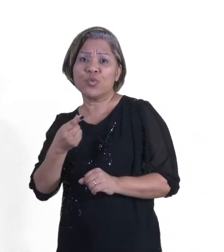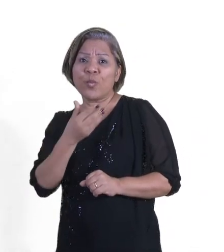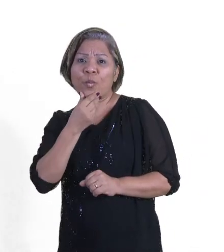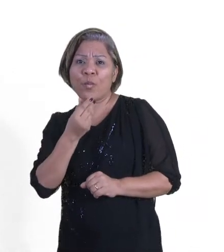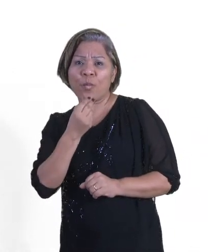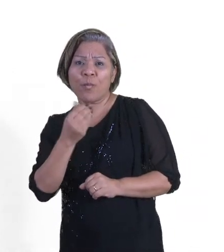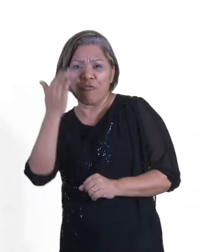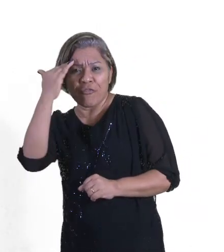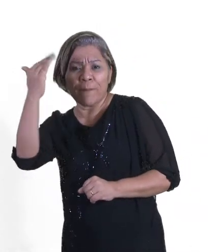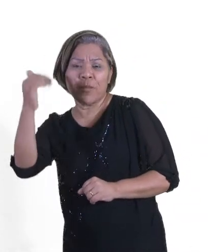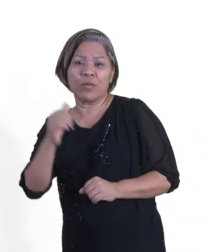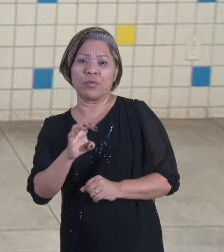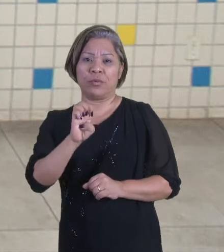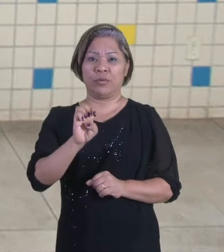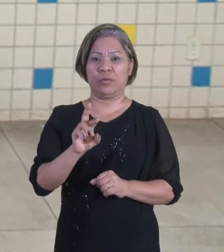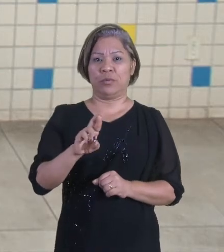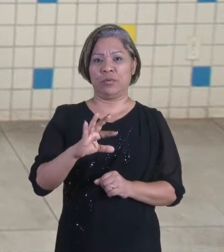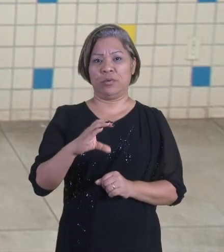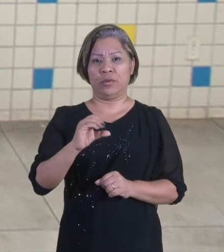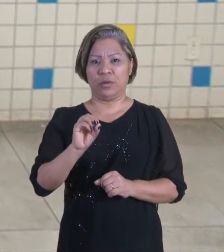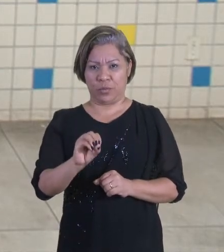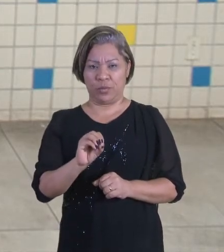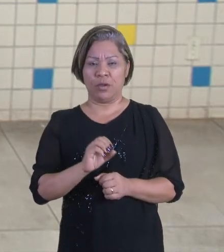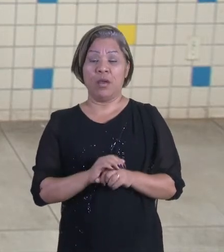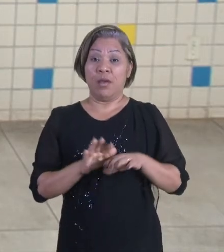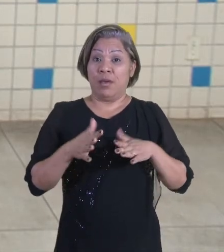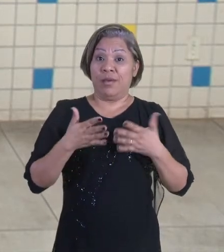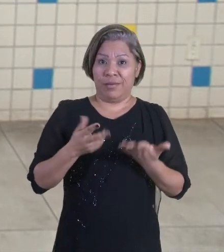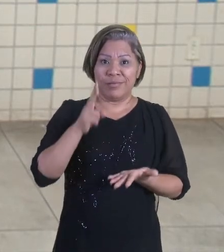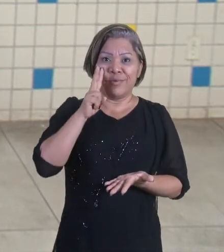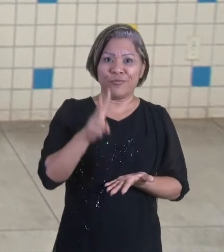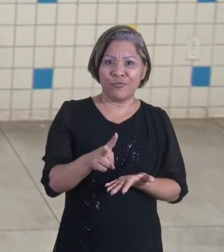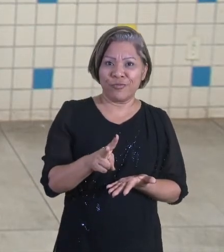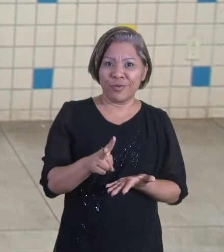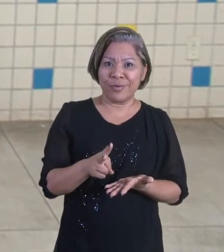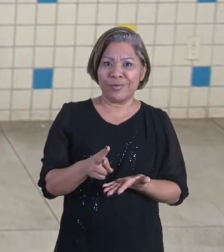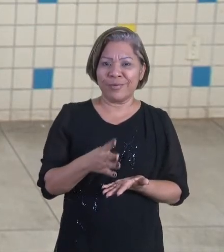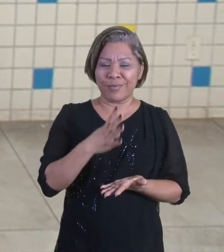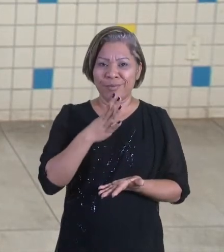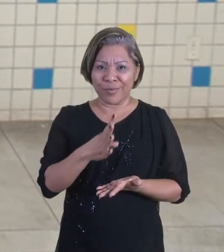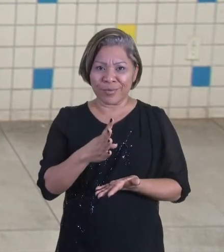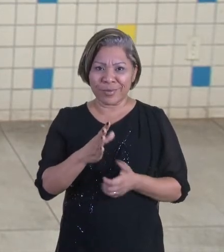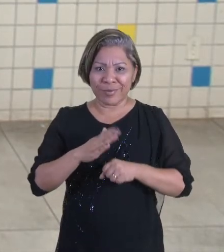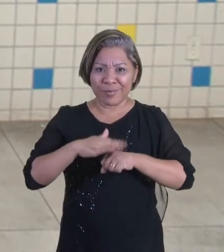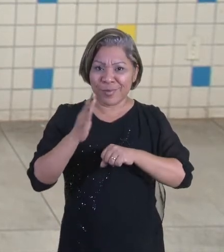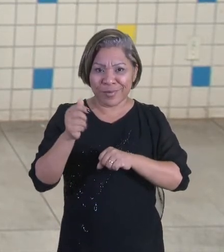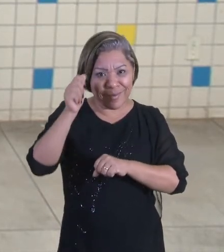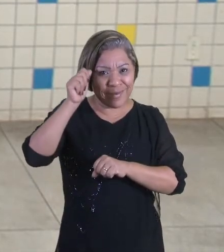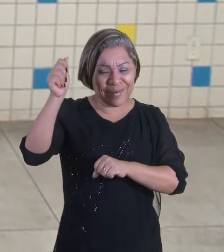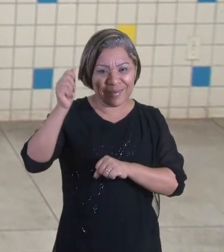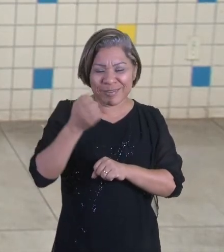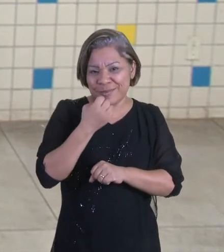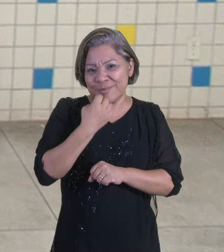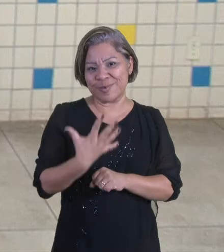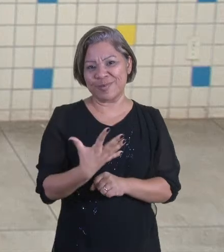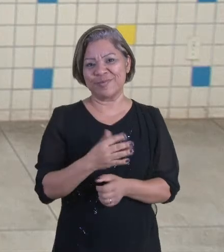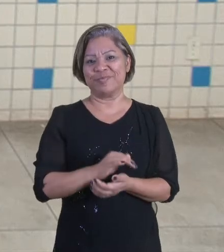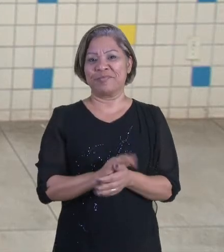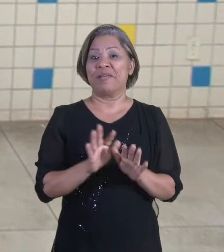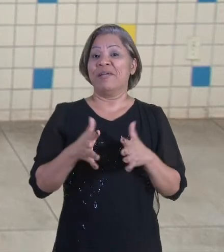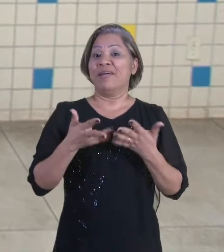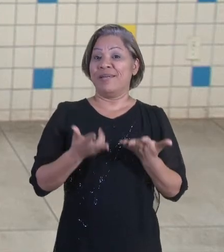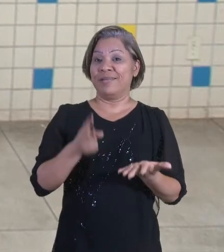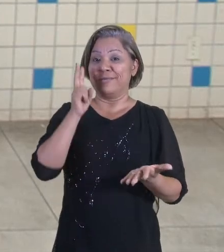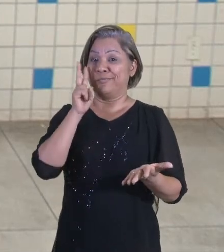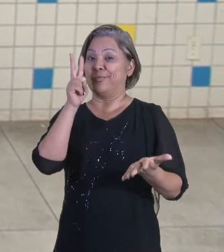Veríssimo. Perceberam? Viram aí? Conhecer um pouquinho mais sobre um autor? Que bom! Então, nós vimos que